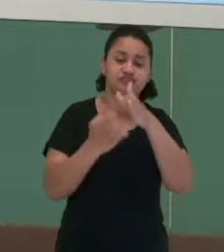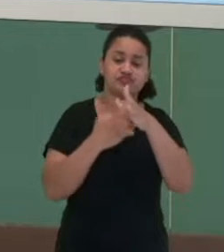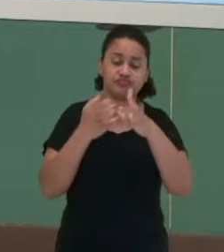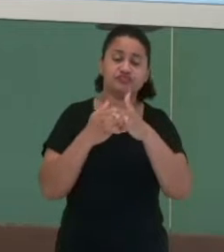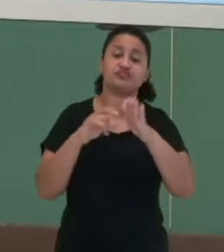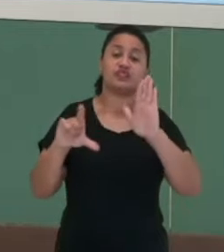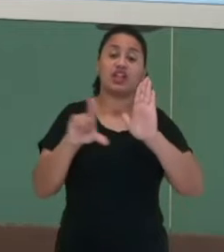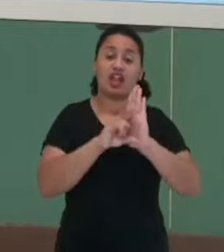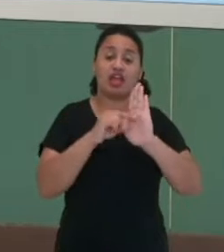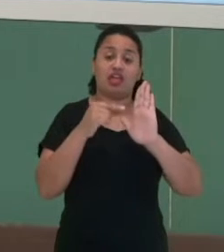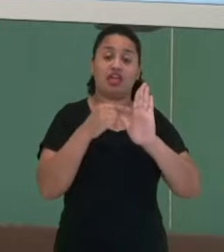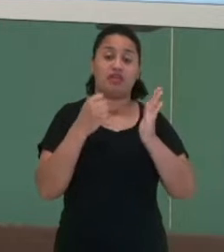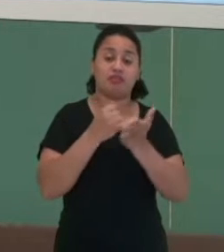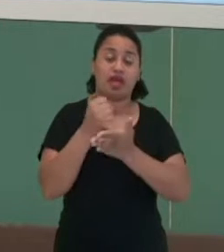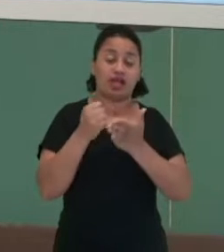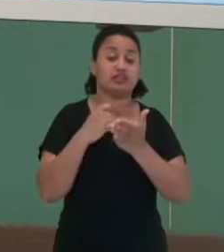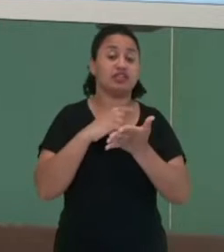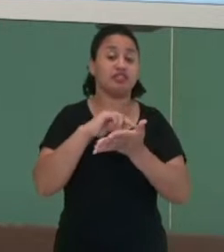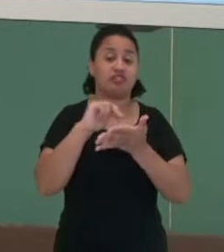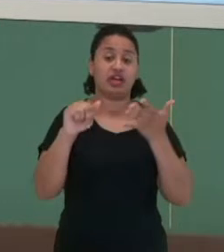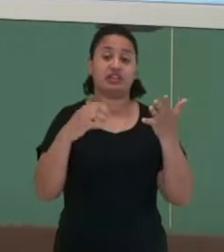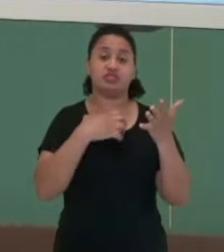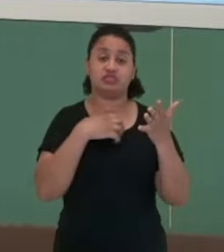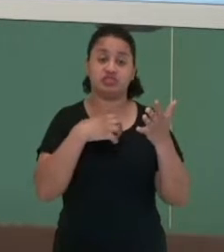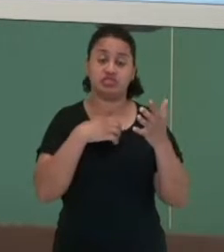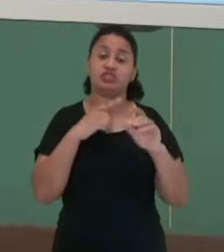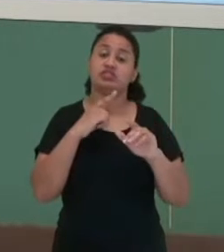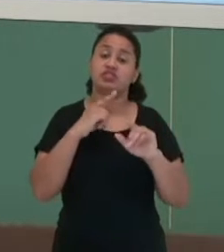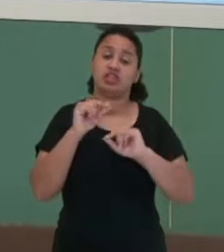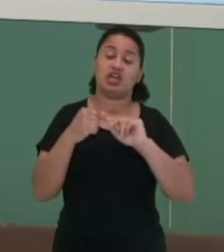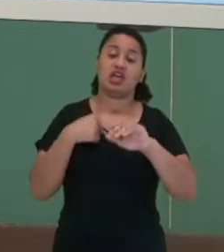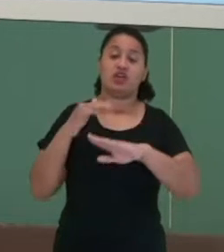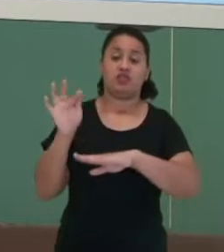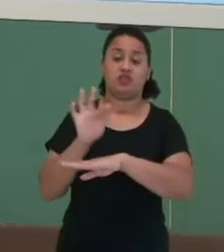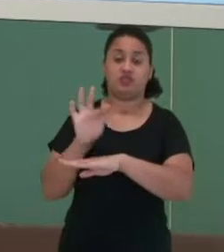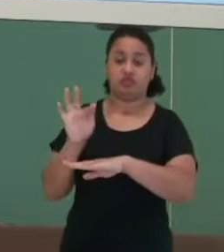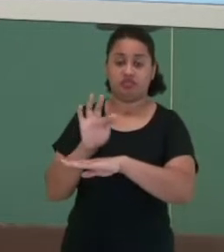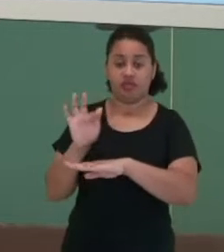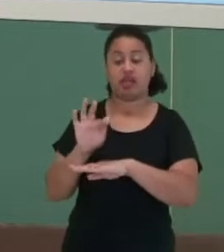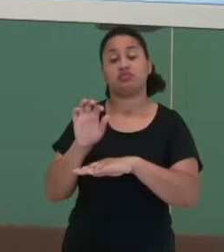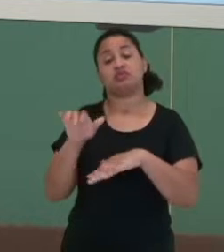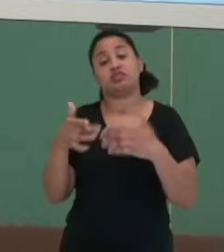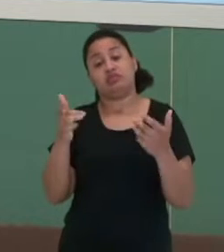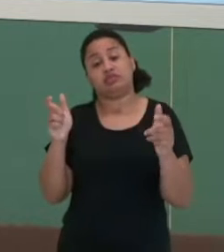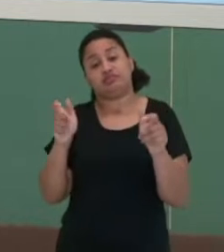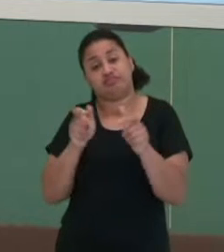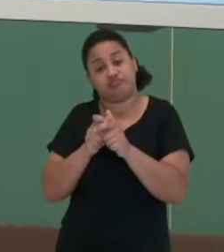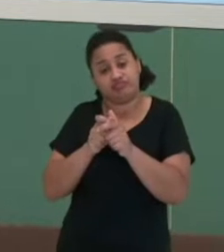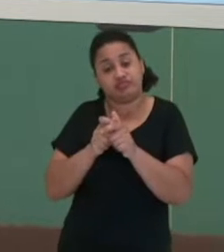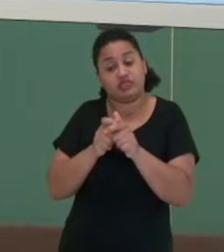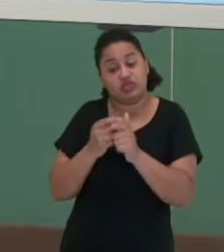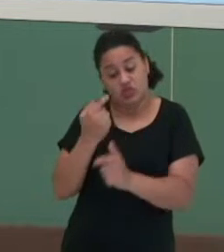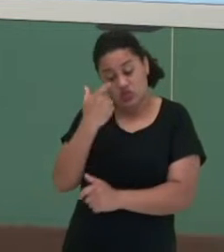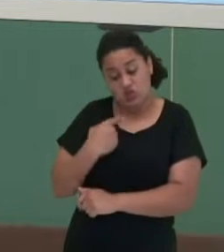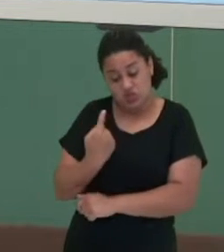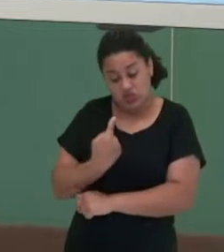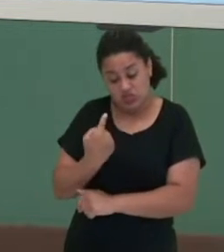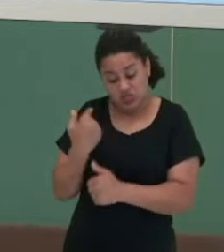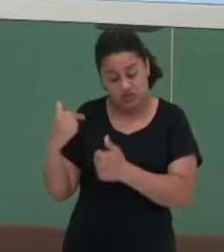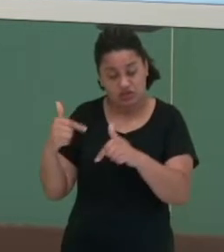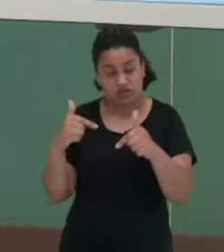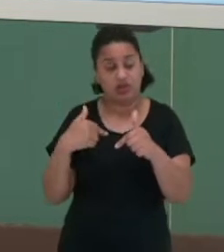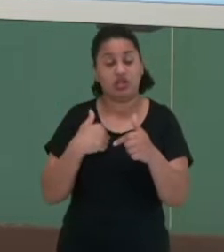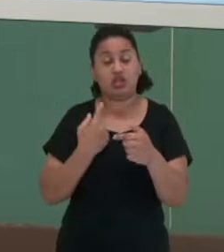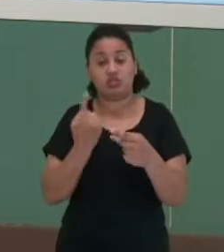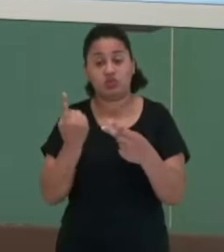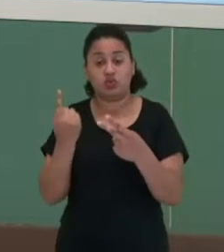né? Tem vários modelos. A empresa formal, depende se ela vai ser pequenininha, só ele trabalhando, ou um